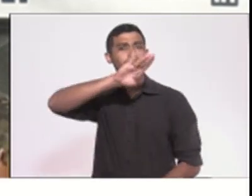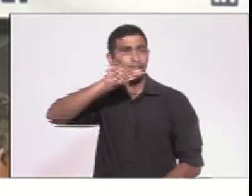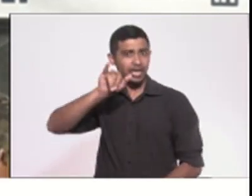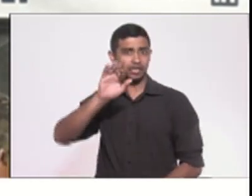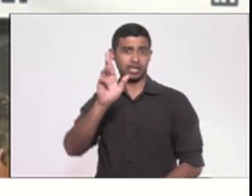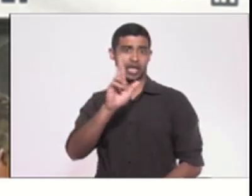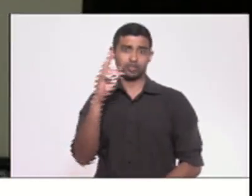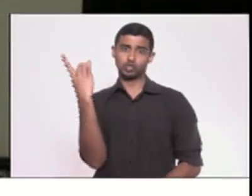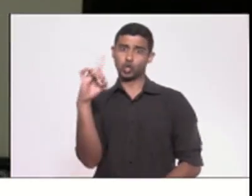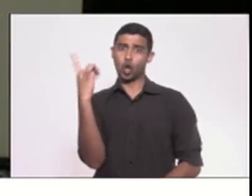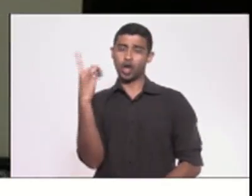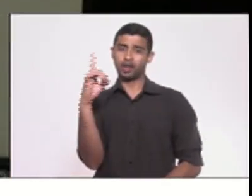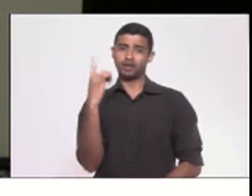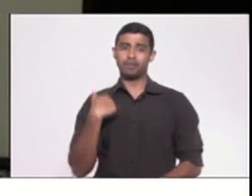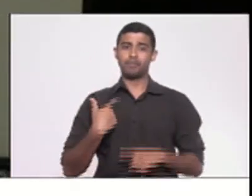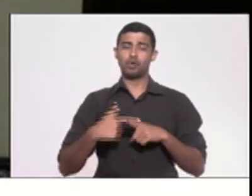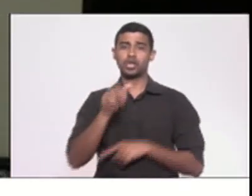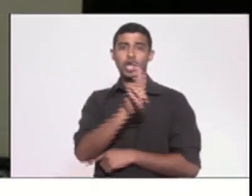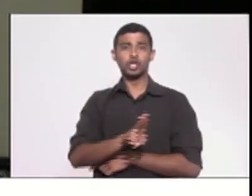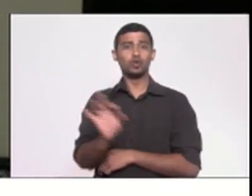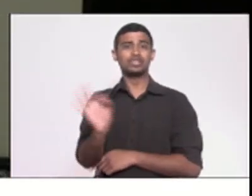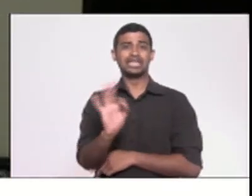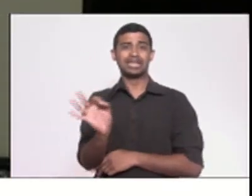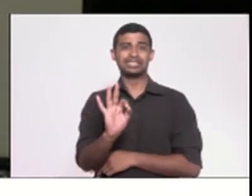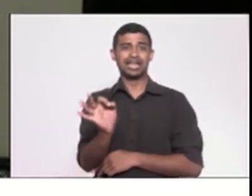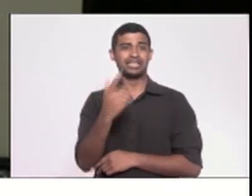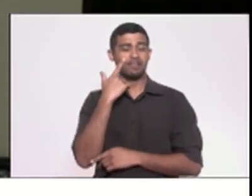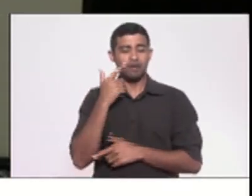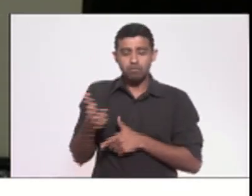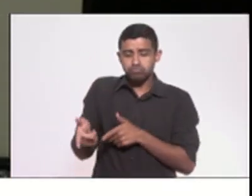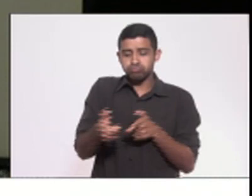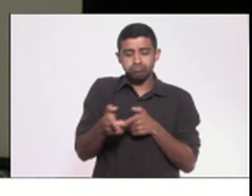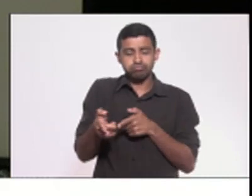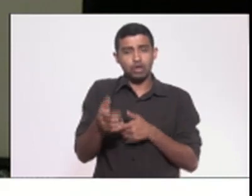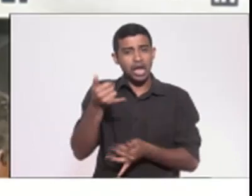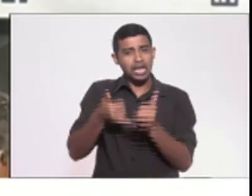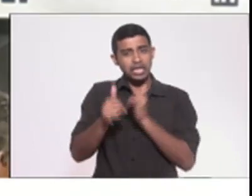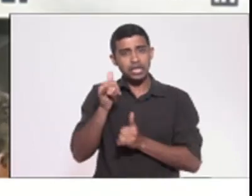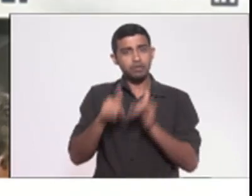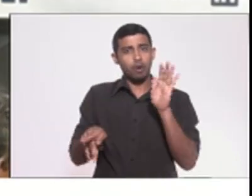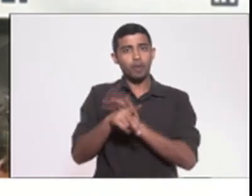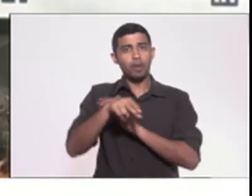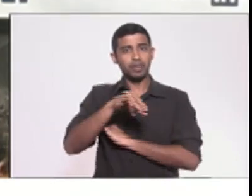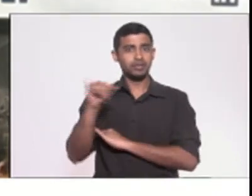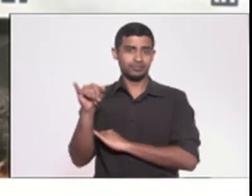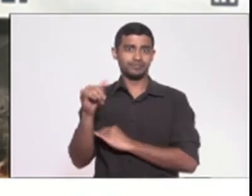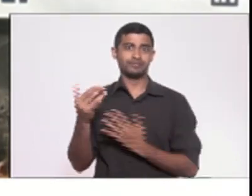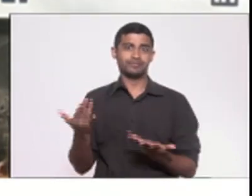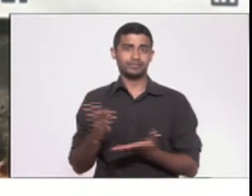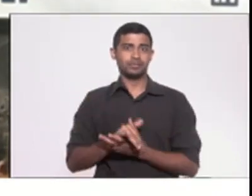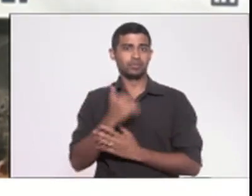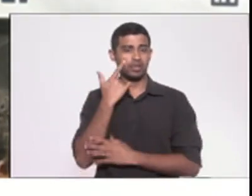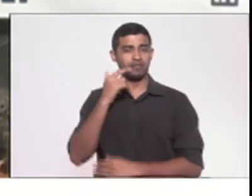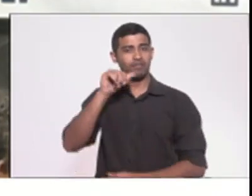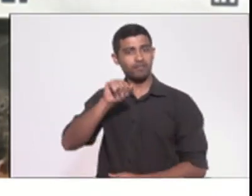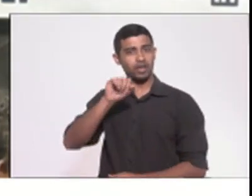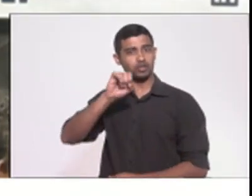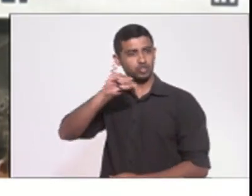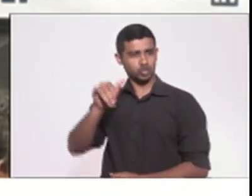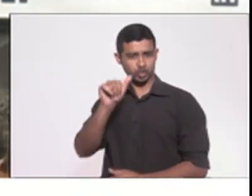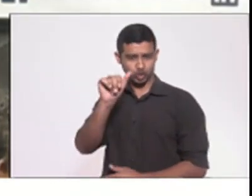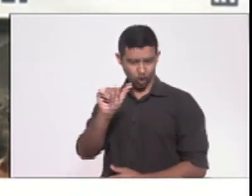dólares por não se usar o fertilizante químico nitrogenado. Tá? Então, a soja não se adiciona